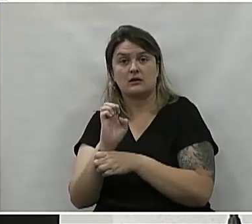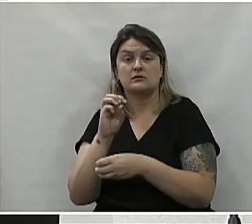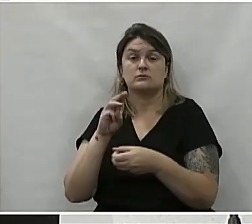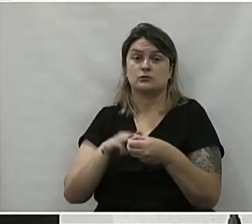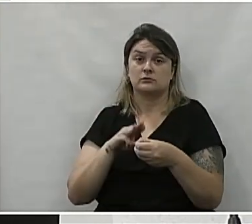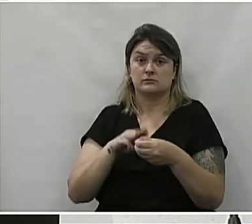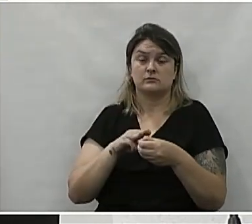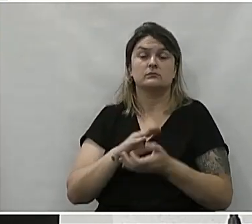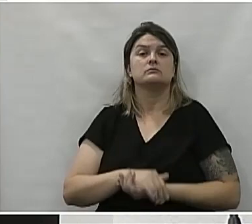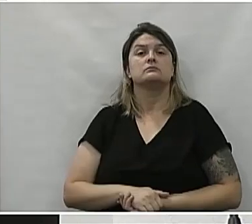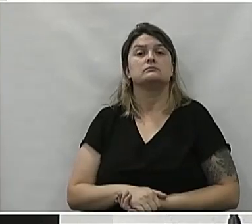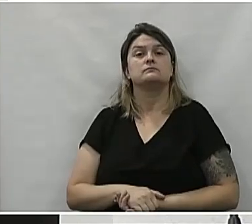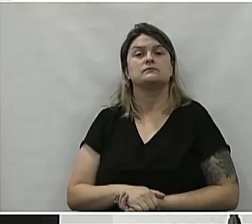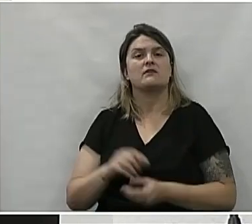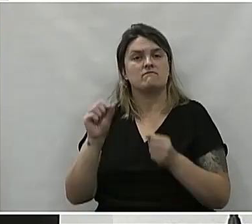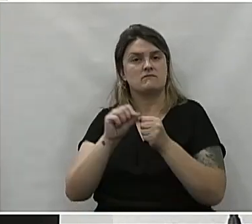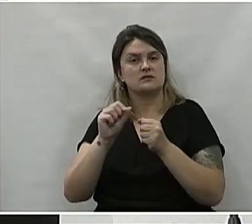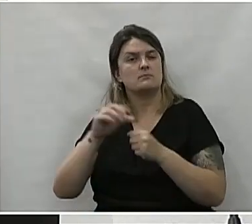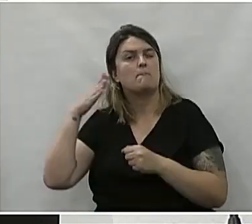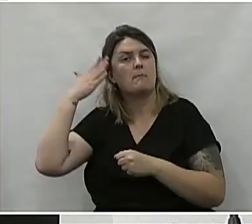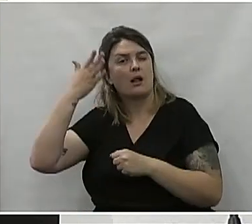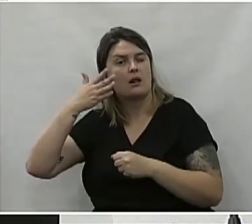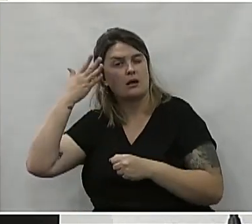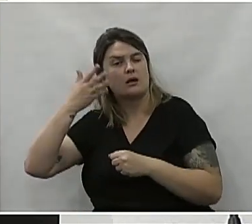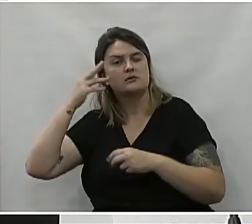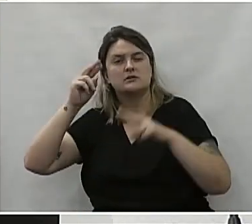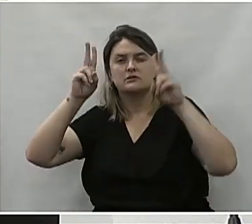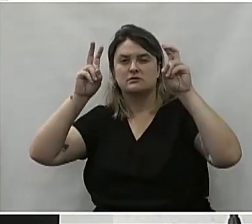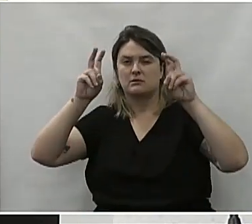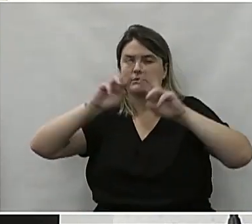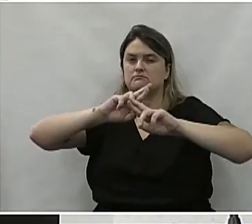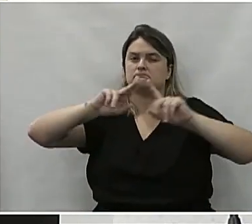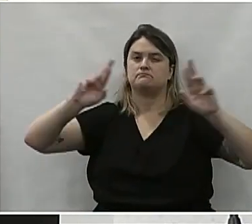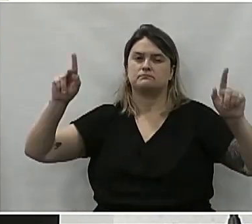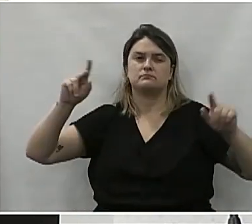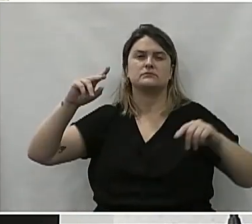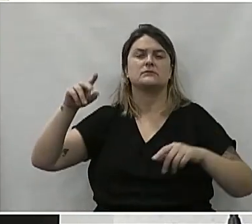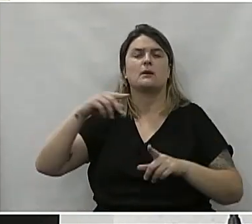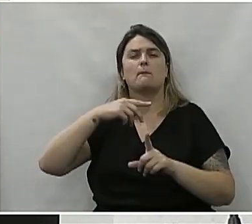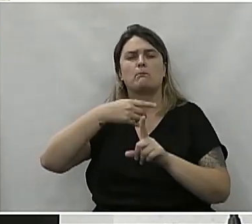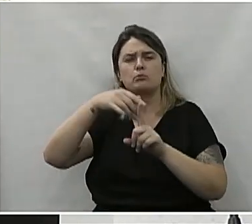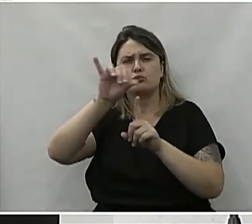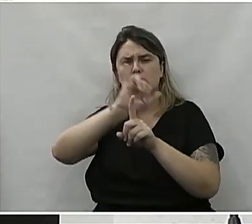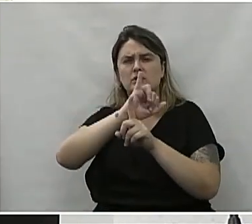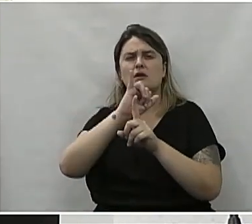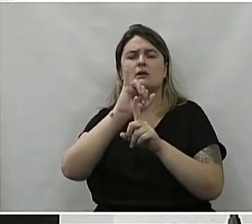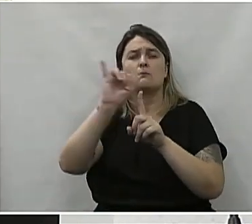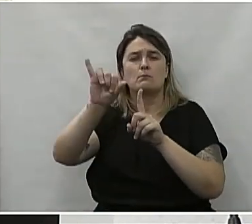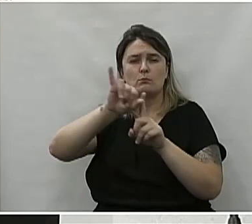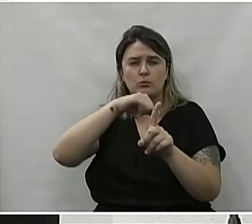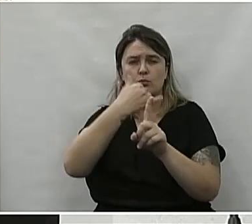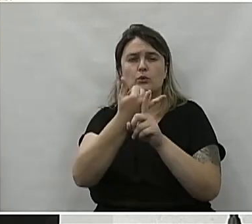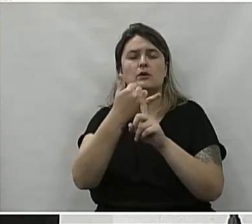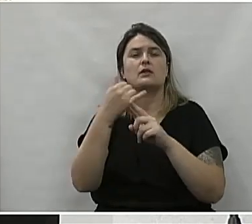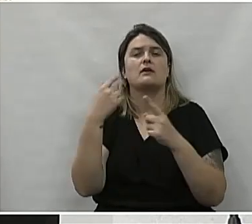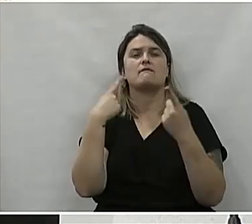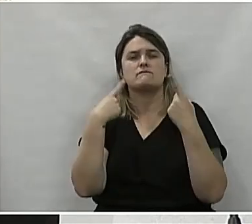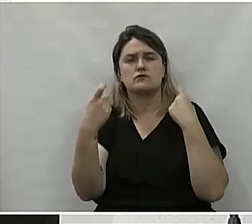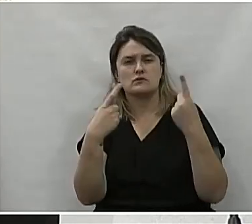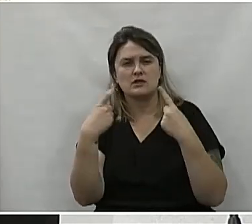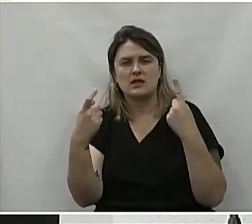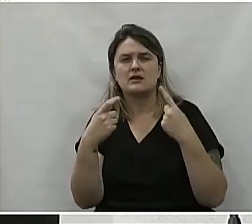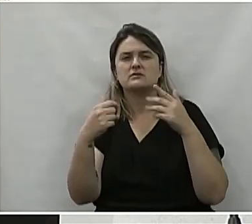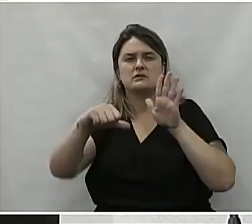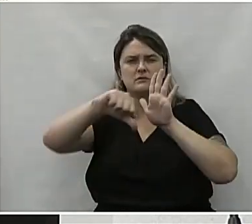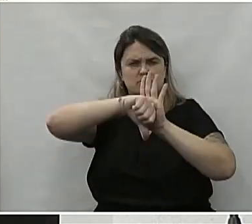rede Municipal Palestras Com os mais variados Temas Bullying Violência Ato infracional Entre